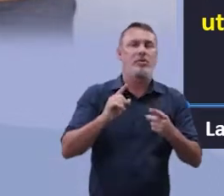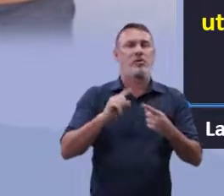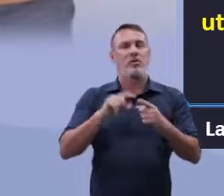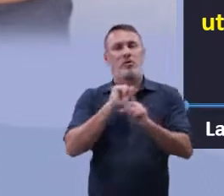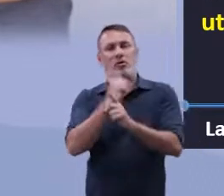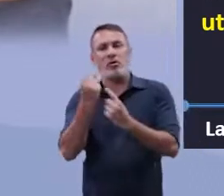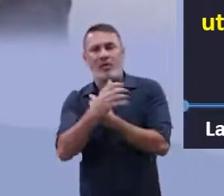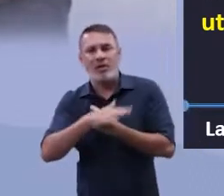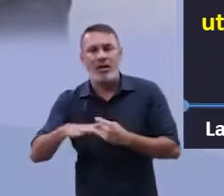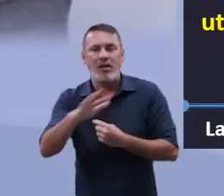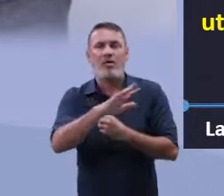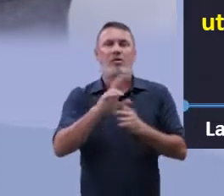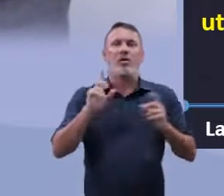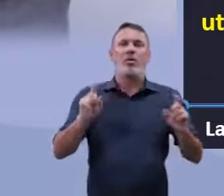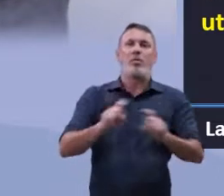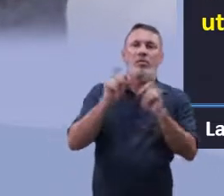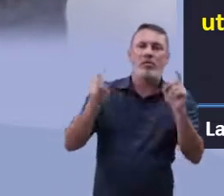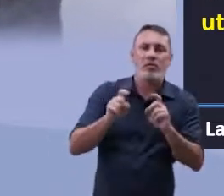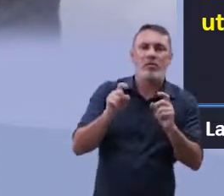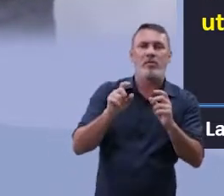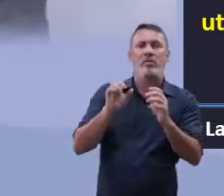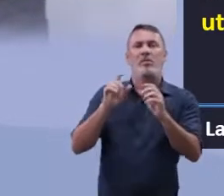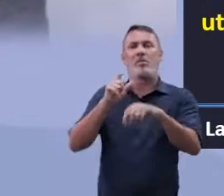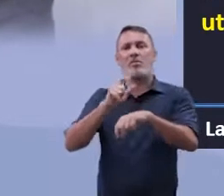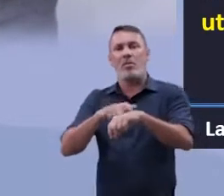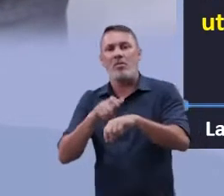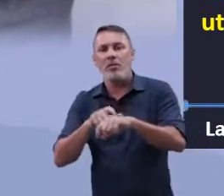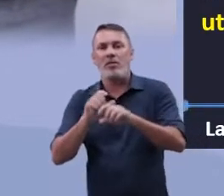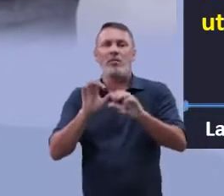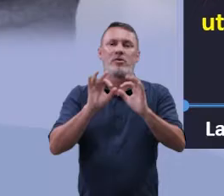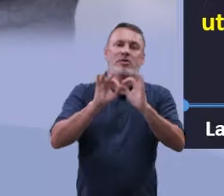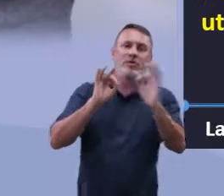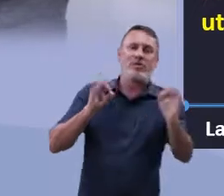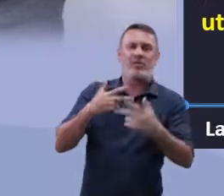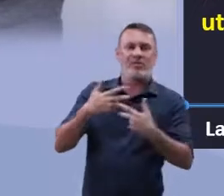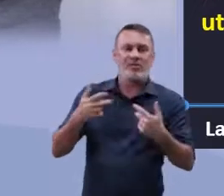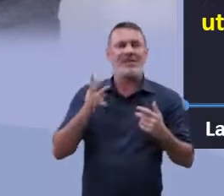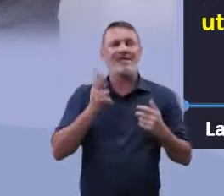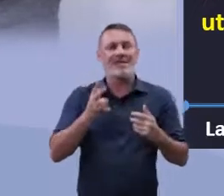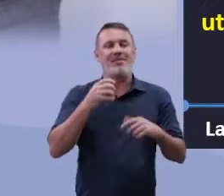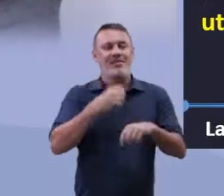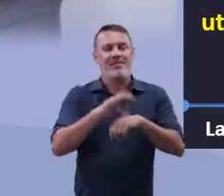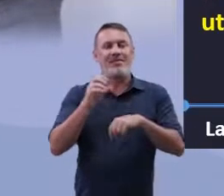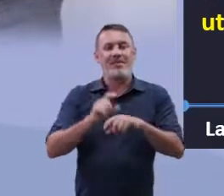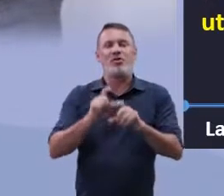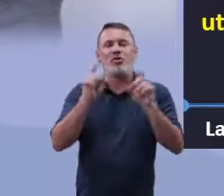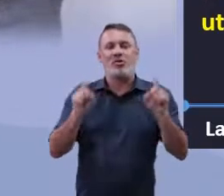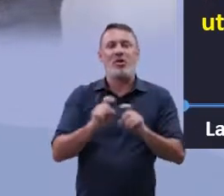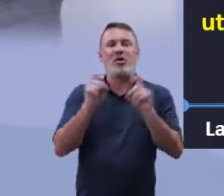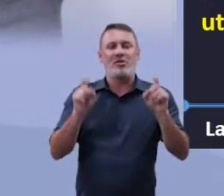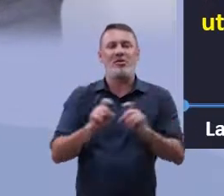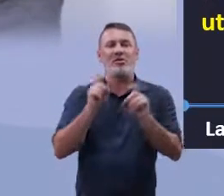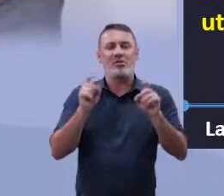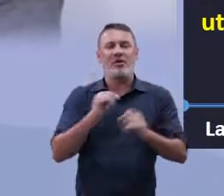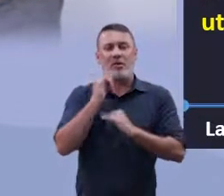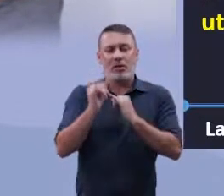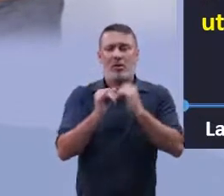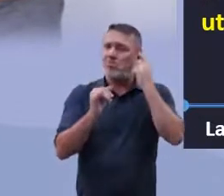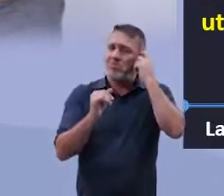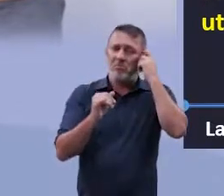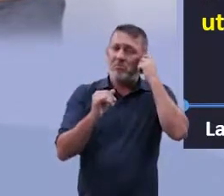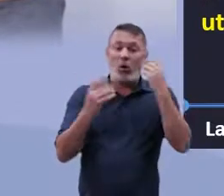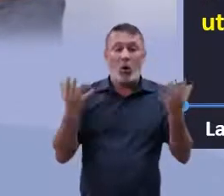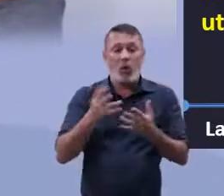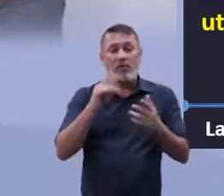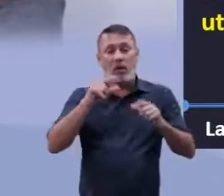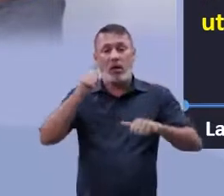do computador. Ou seja, hoje nós somos analisados não aquilo que nós somos, não aquilo que eu